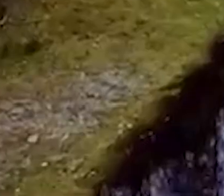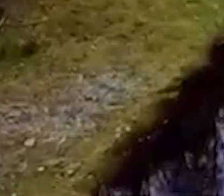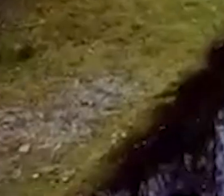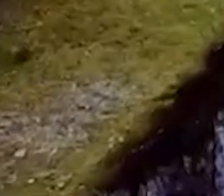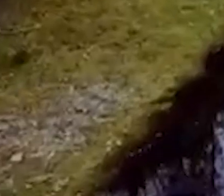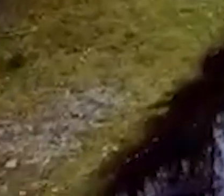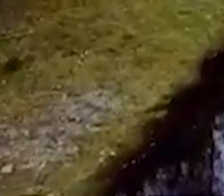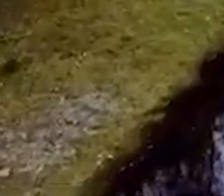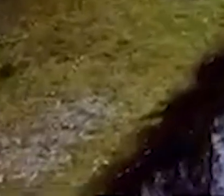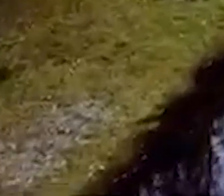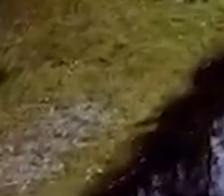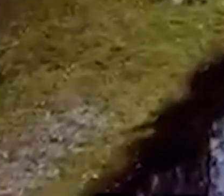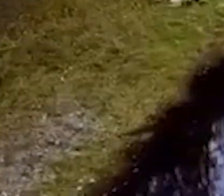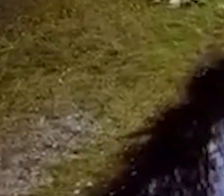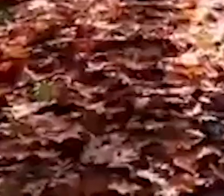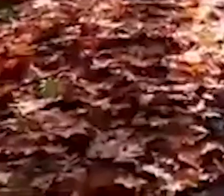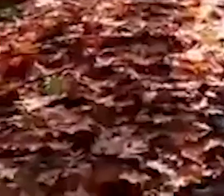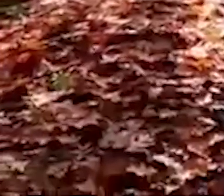Disfruta de las cosas,